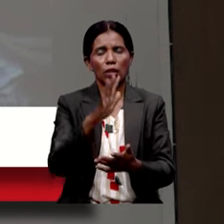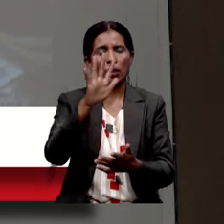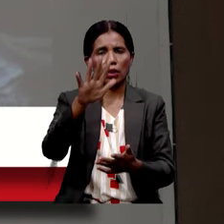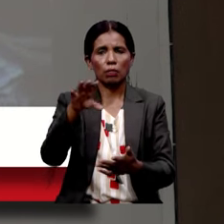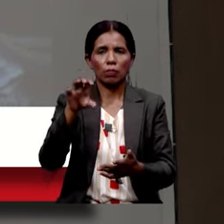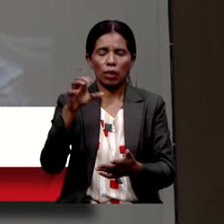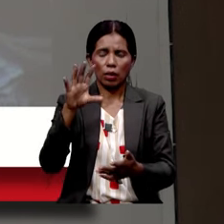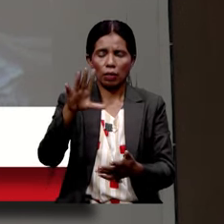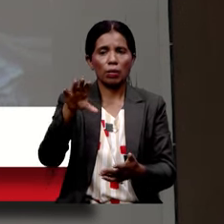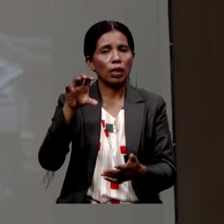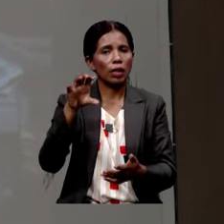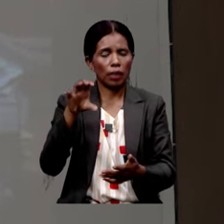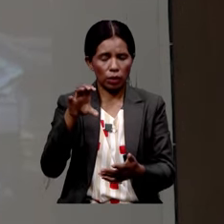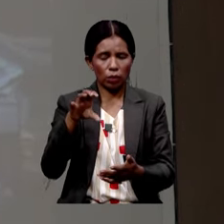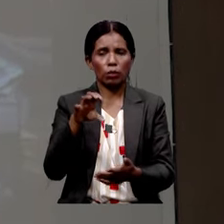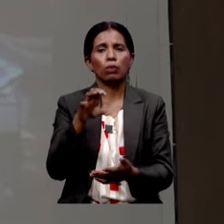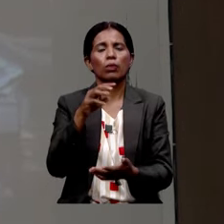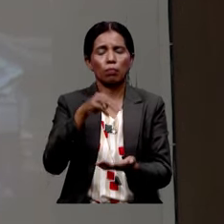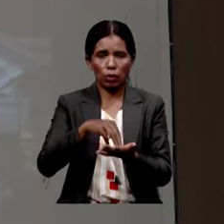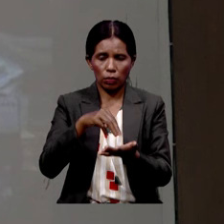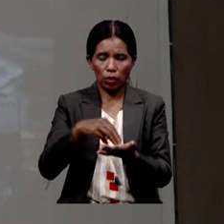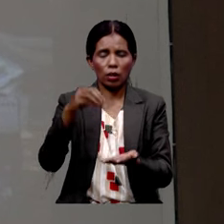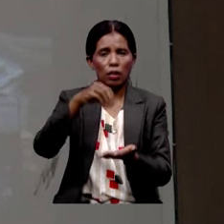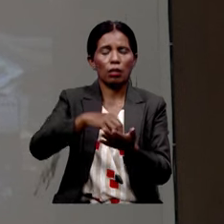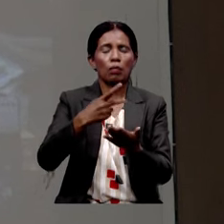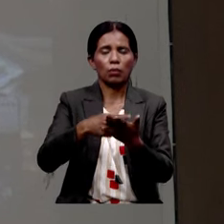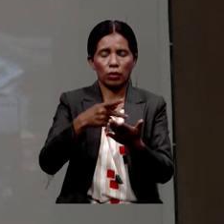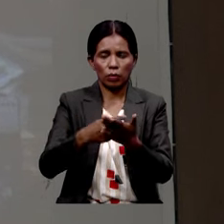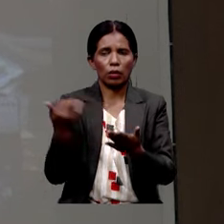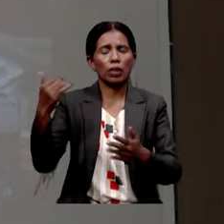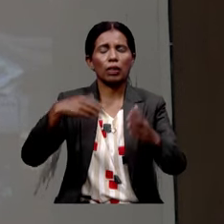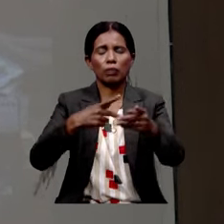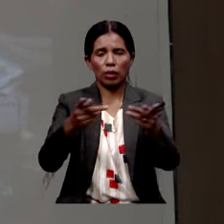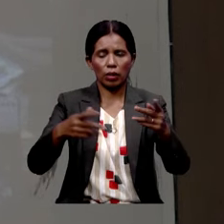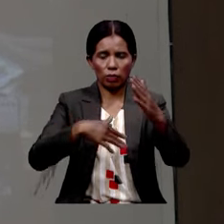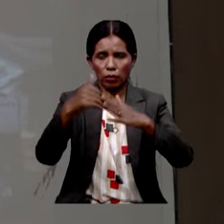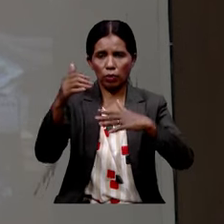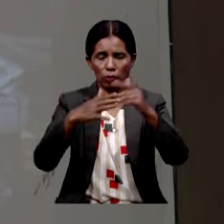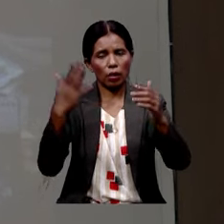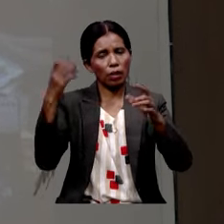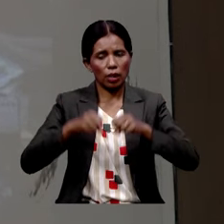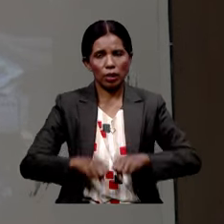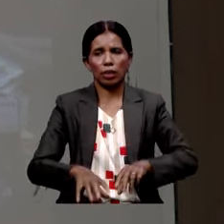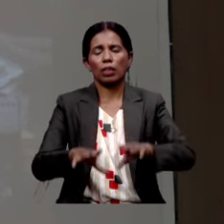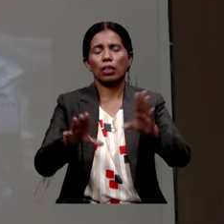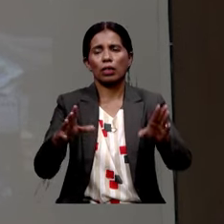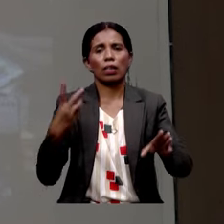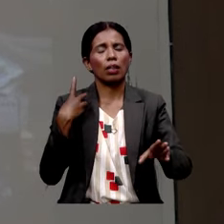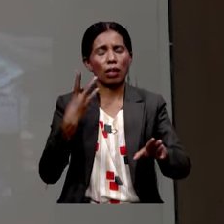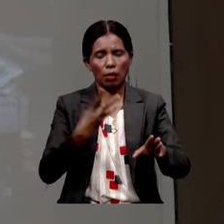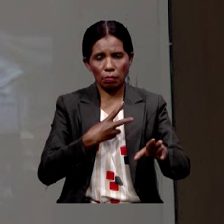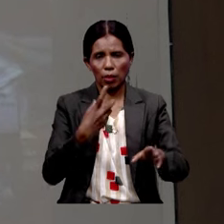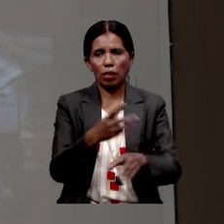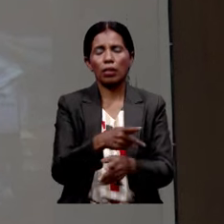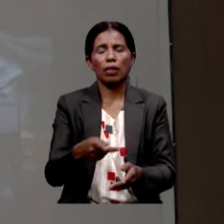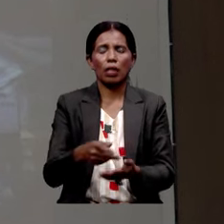milhões hori aloca ba projeto sira e setor infraestrutura no Tassimane. A mi preocupa e tenis tusan reto